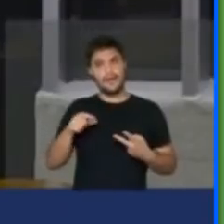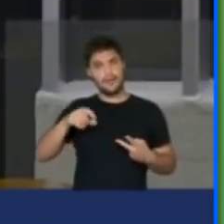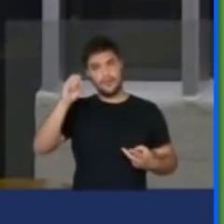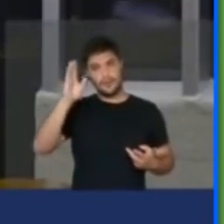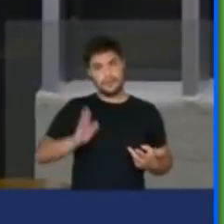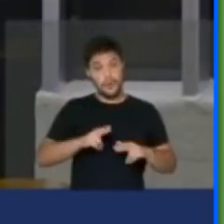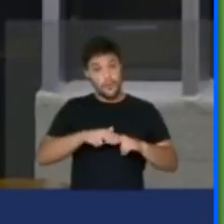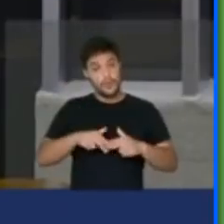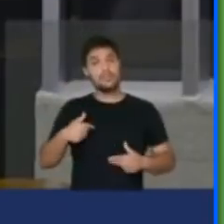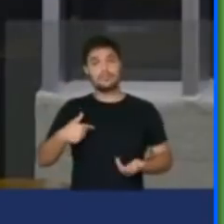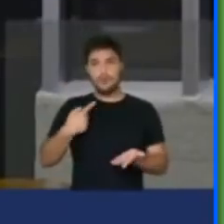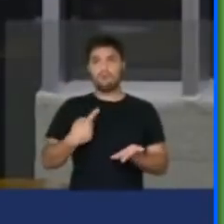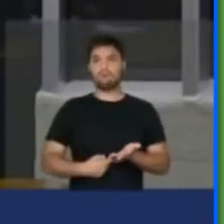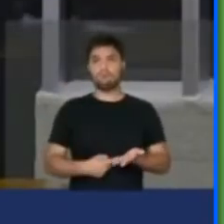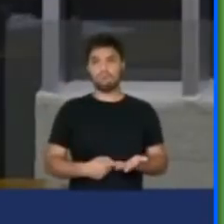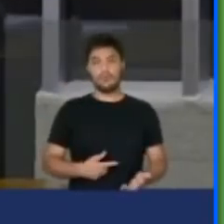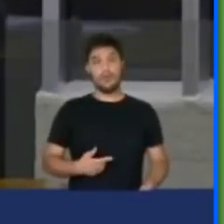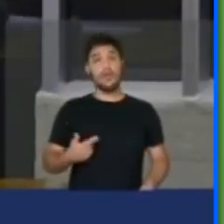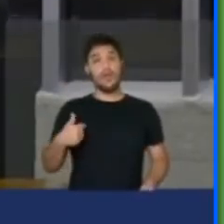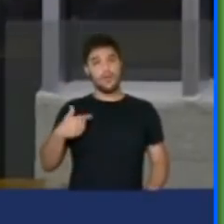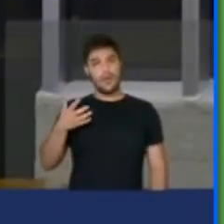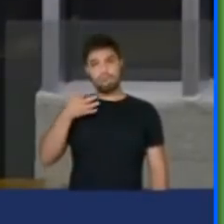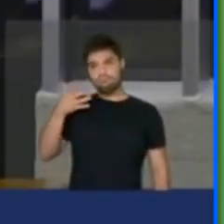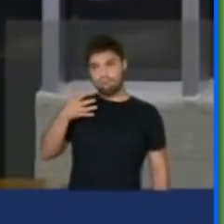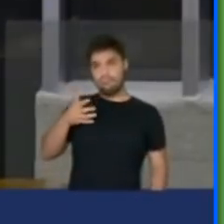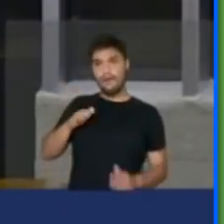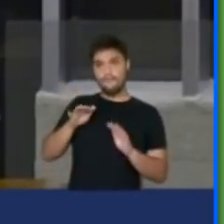meu compromisso. Para me finalizar, presidente,